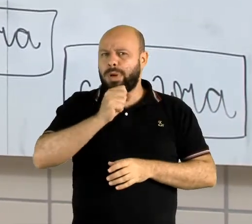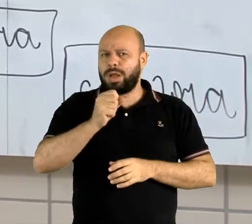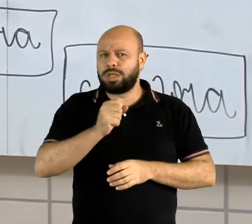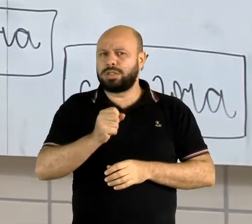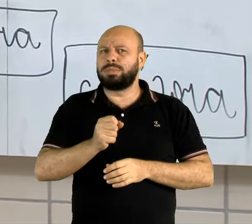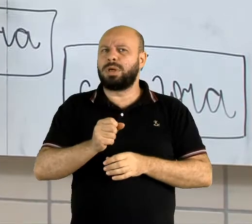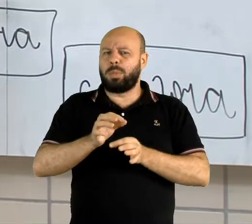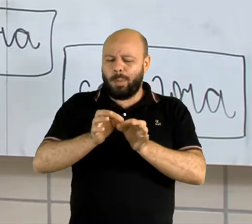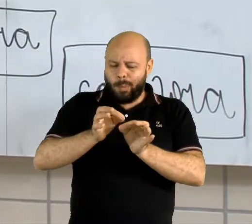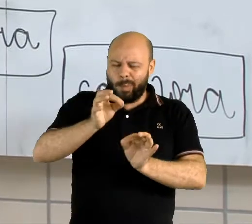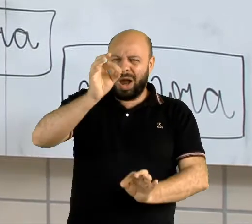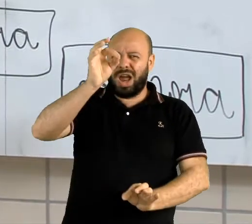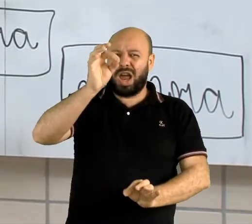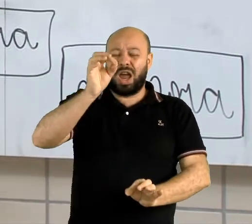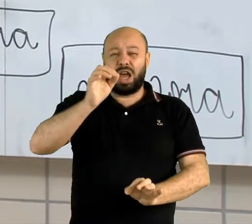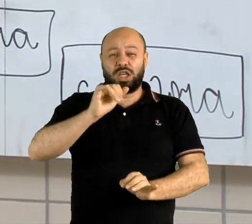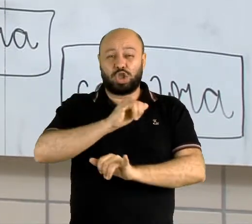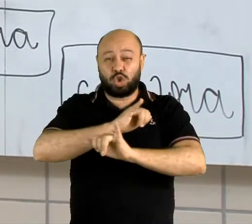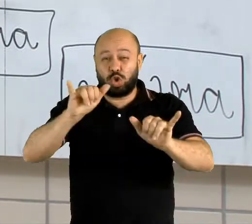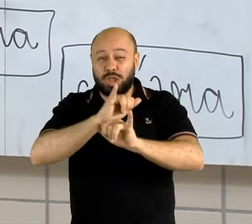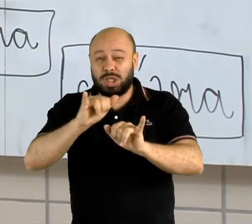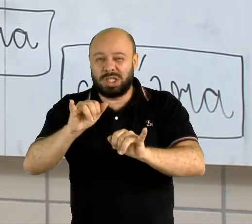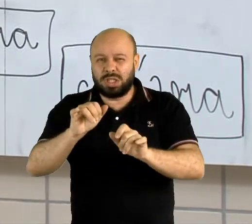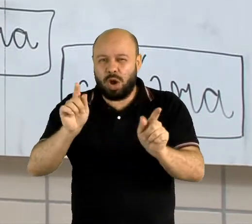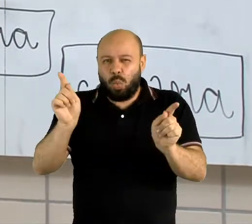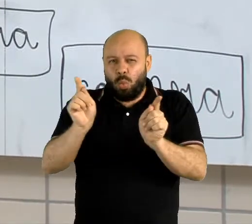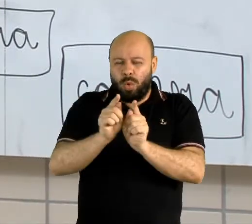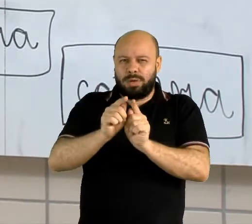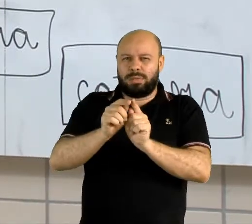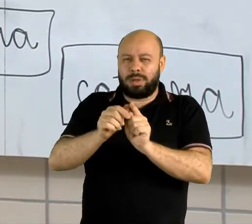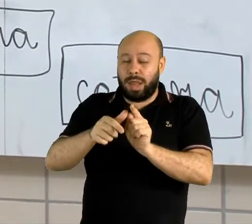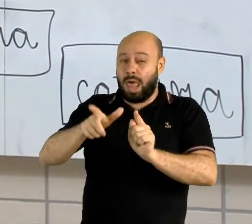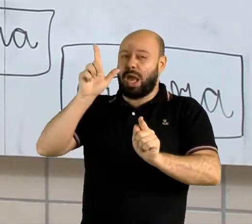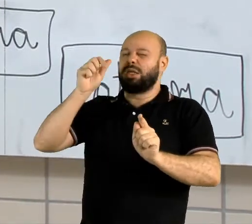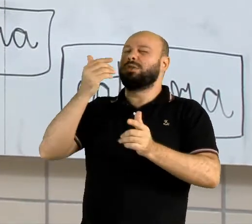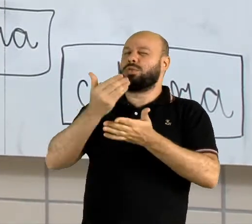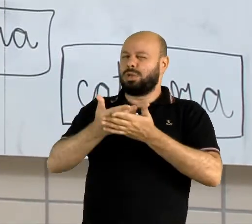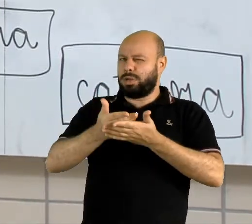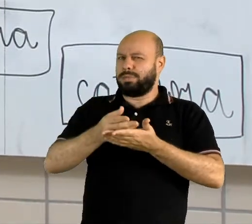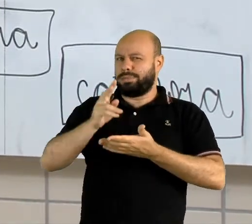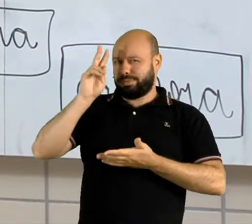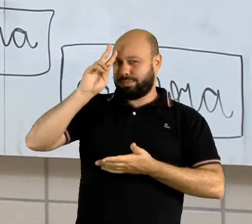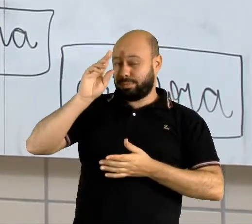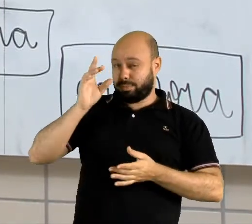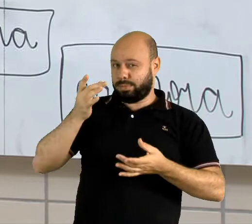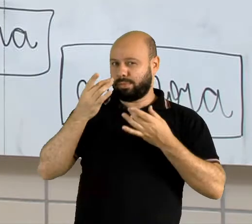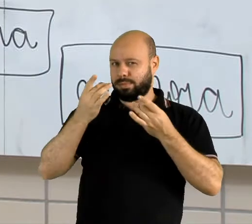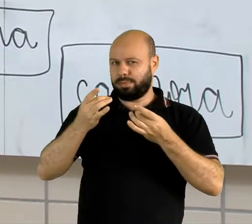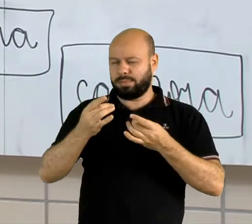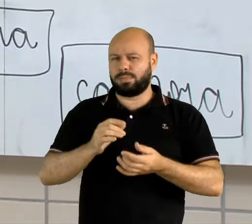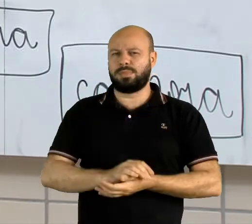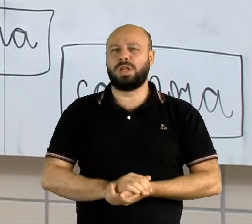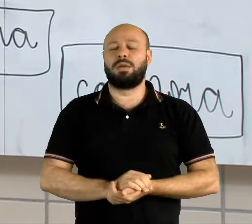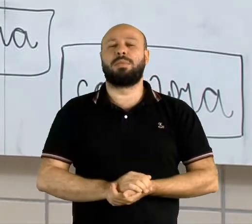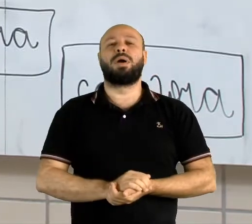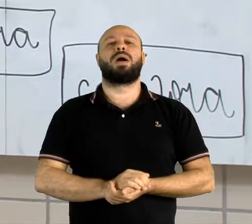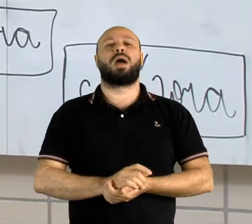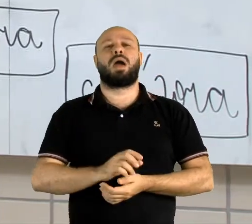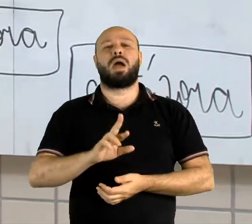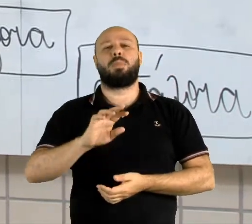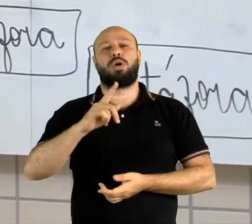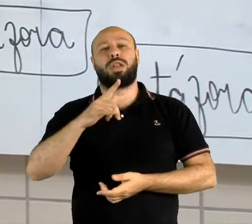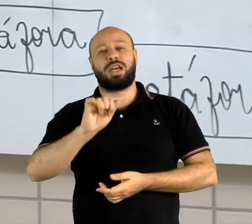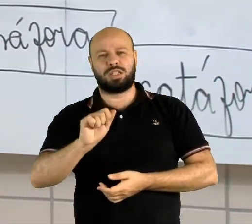longo do que a notícia que nós estudamos anteriormente? A reportagem, ela tem profundidade,